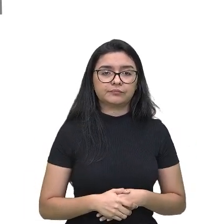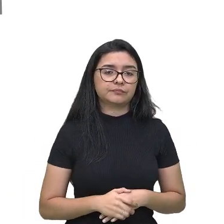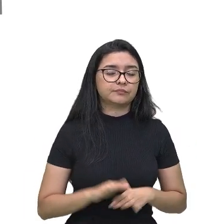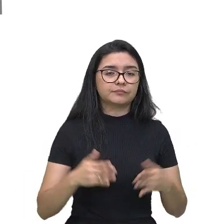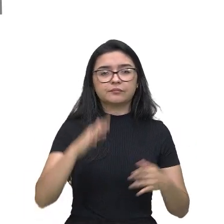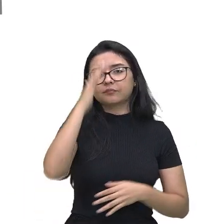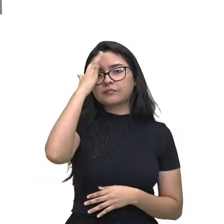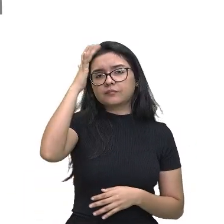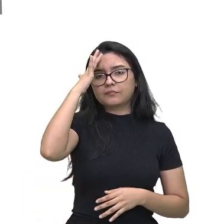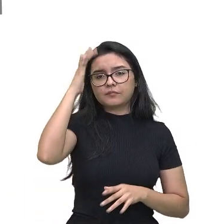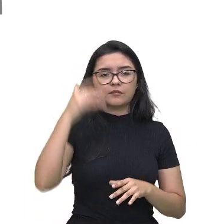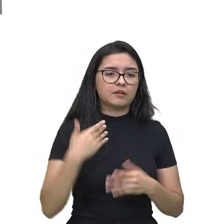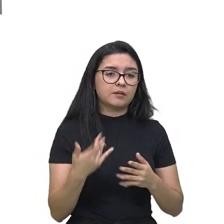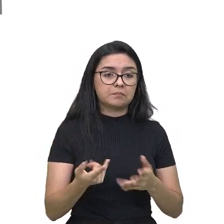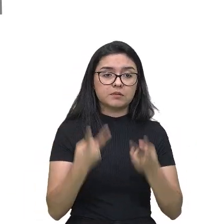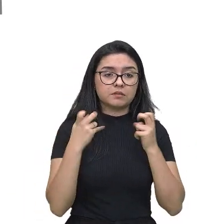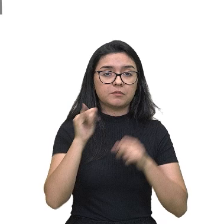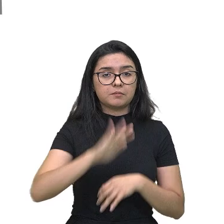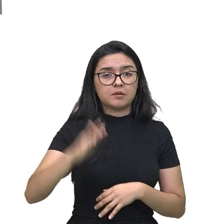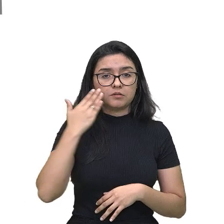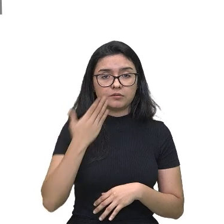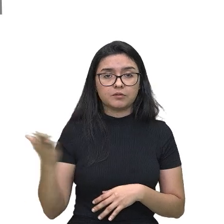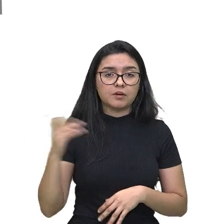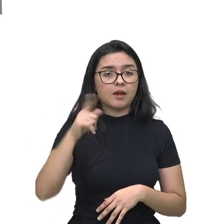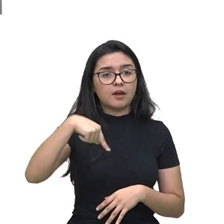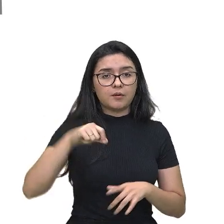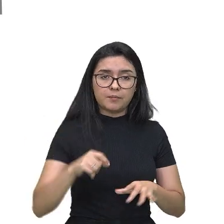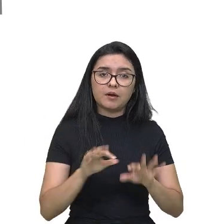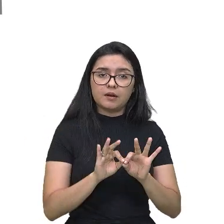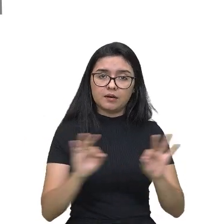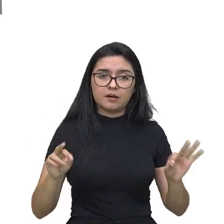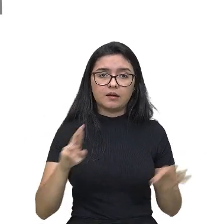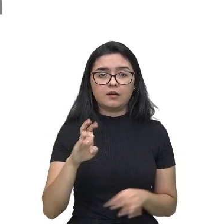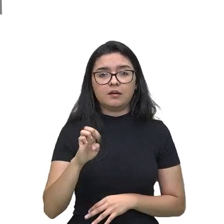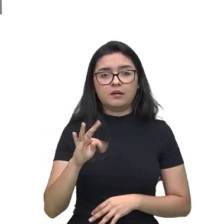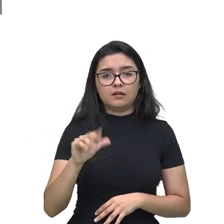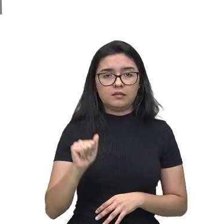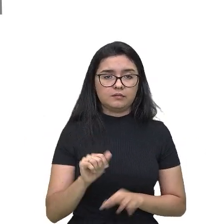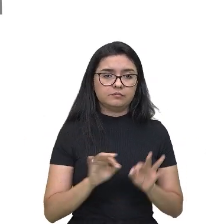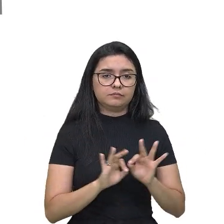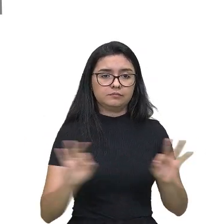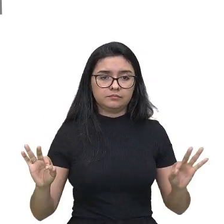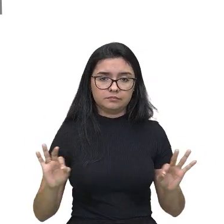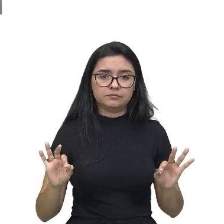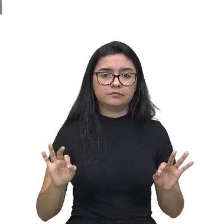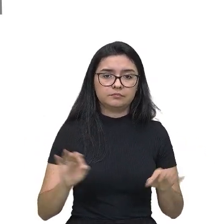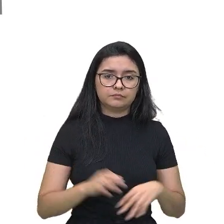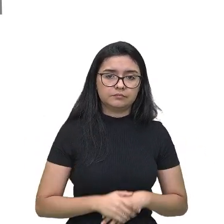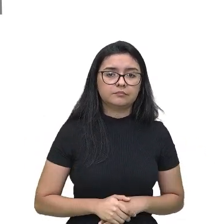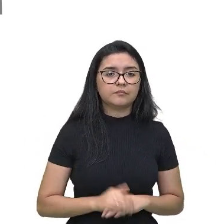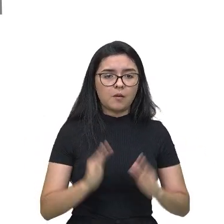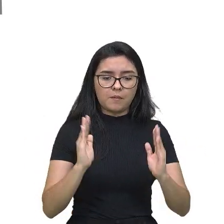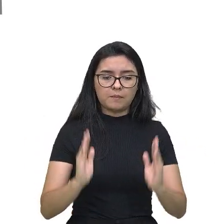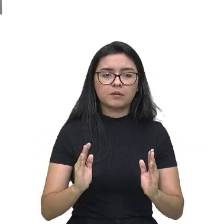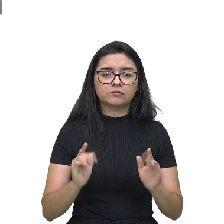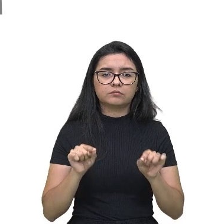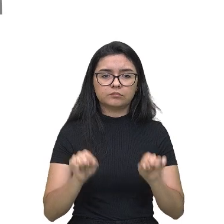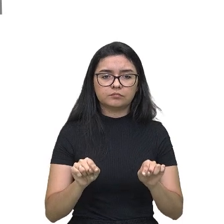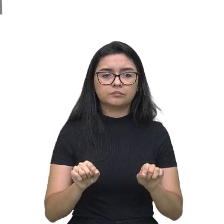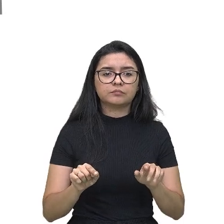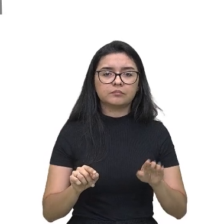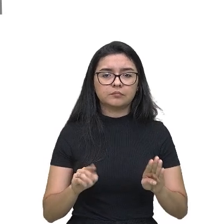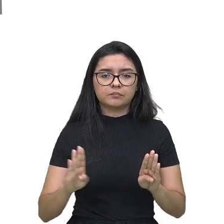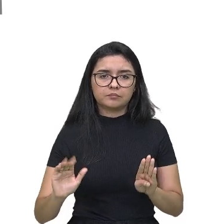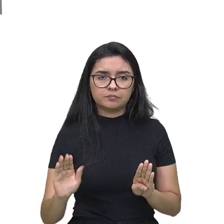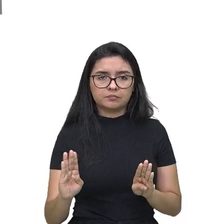Imagina só, o que nós temos na tela é exatamente a ideia de uma reta. Um segmento de reta é uma parte da reta, tá bom? E uma reta